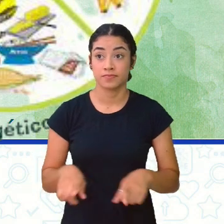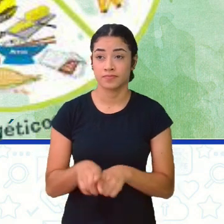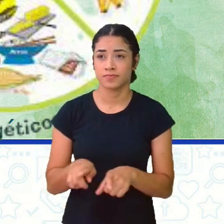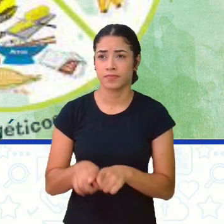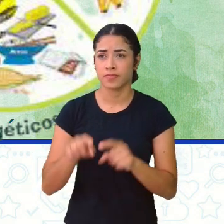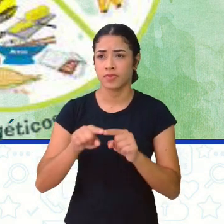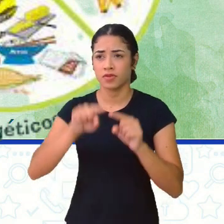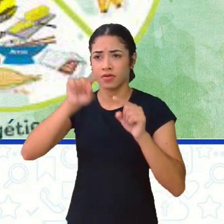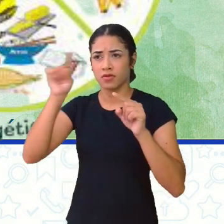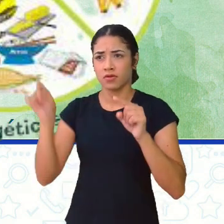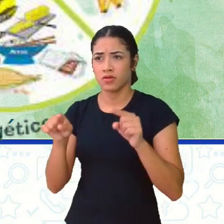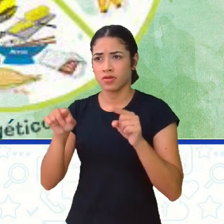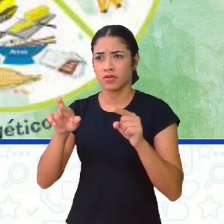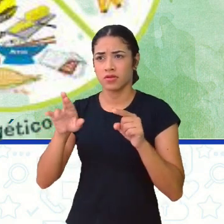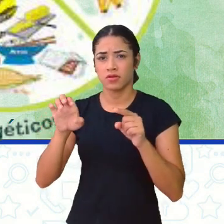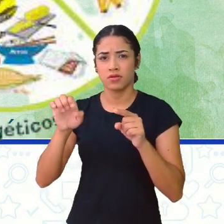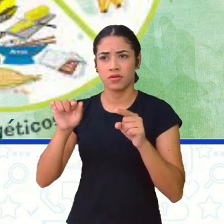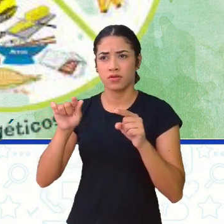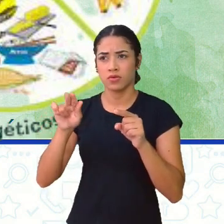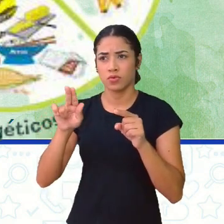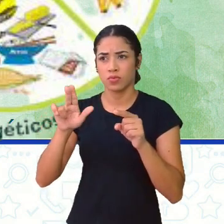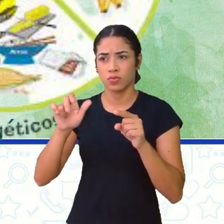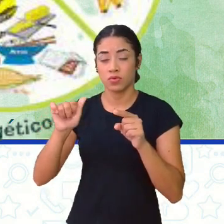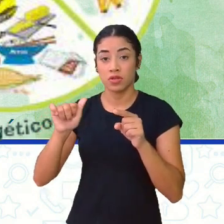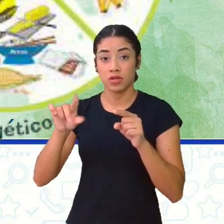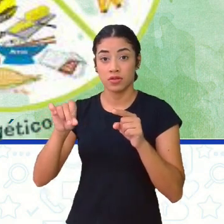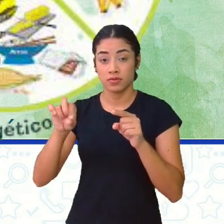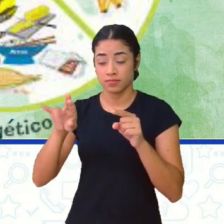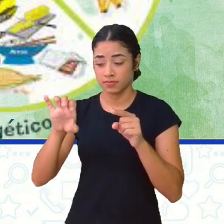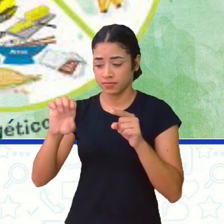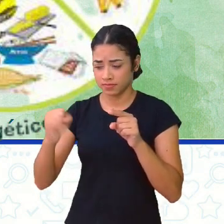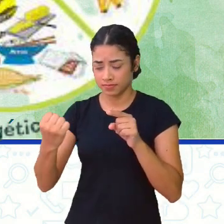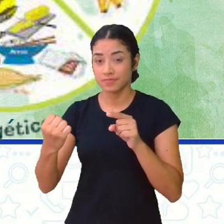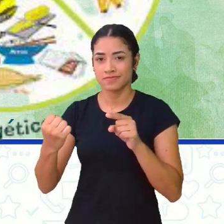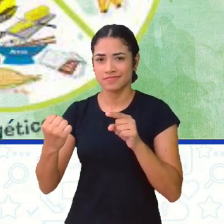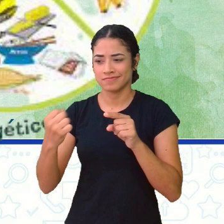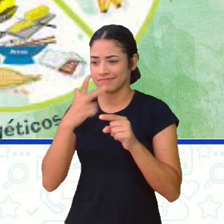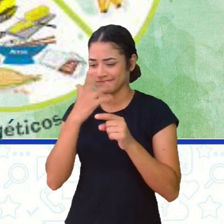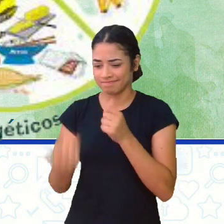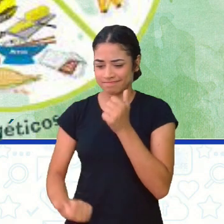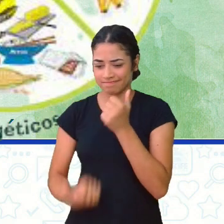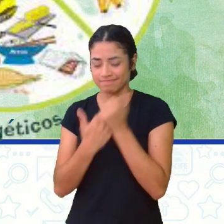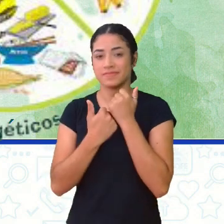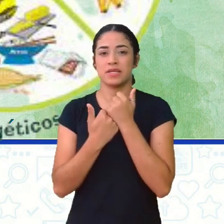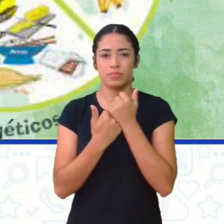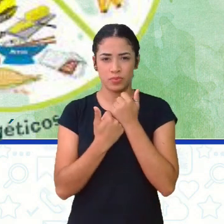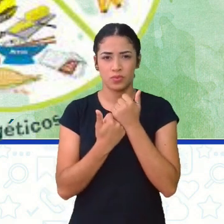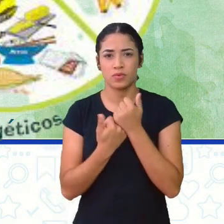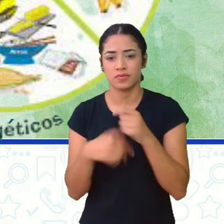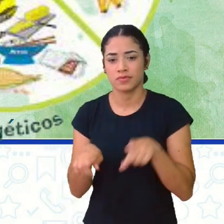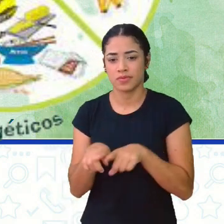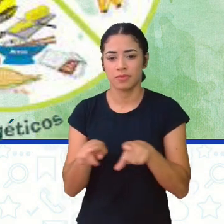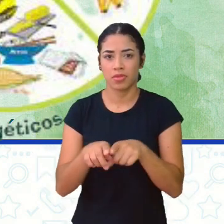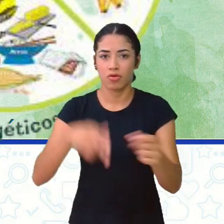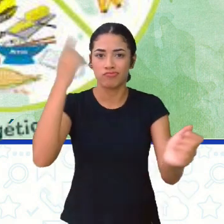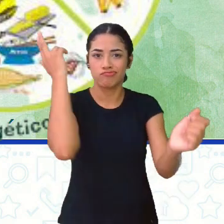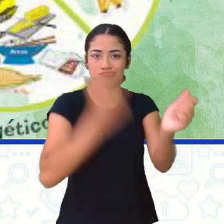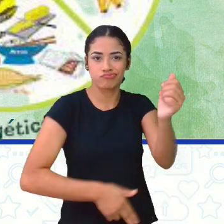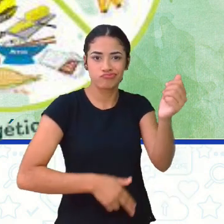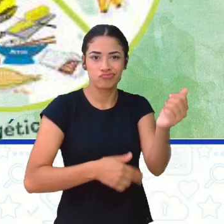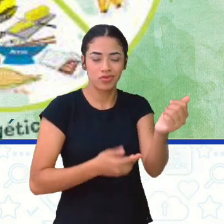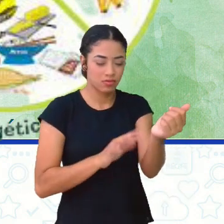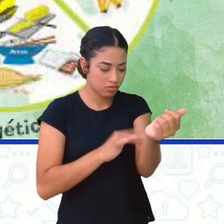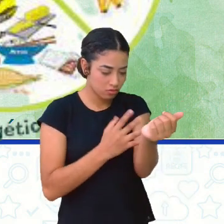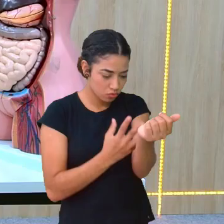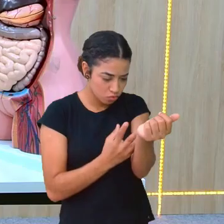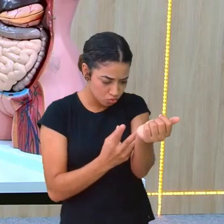eles estão dando aí esse apoio também aos construtores, na questão aí de reparar perdas, na cicatrização, uma série